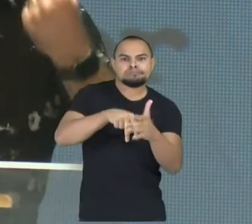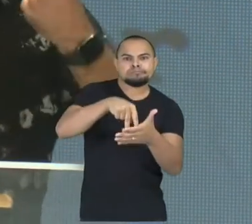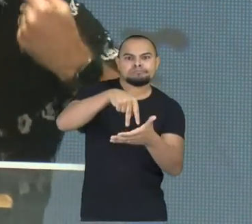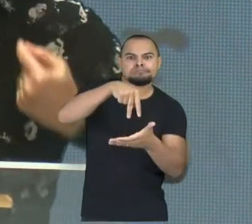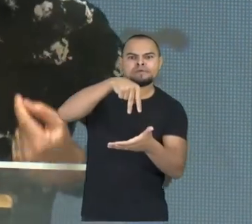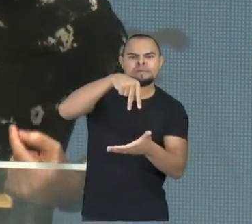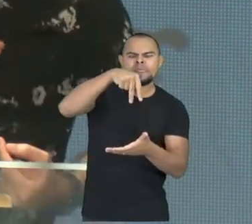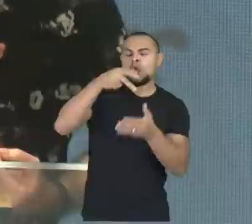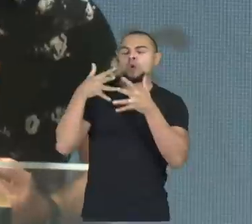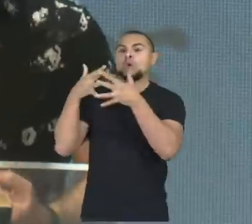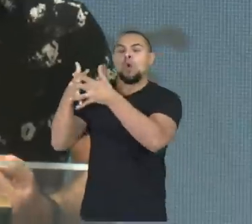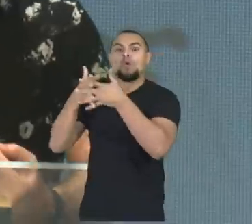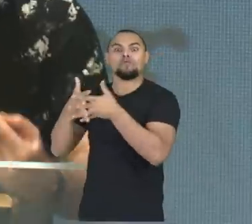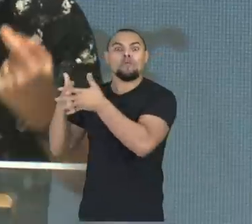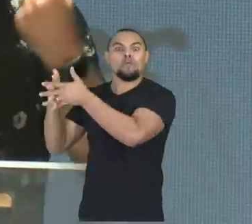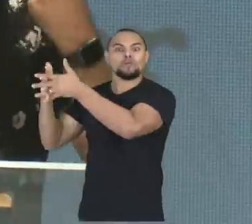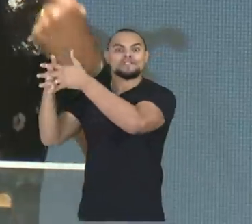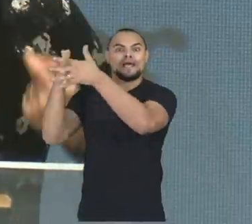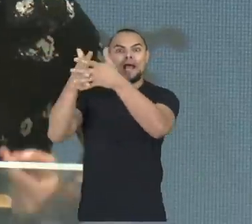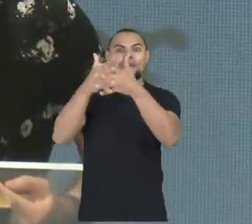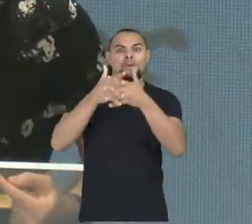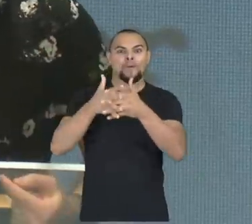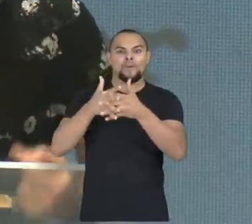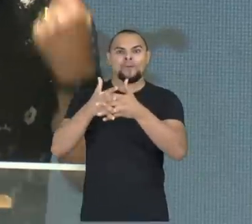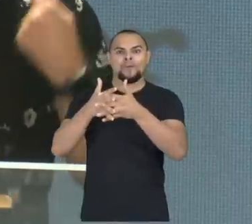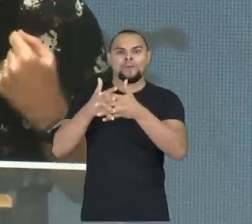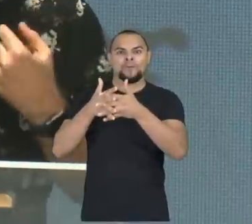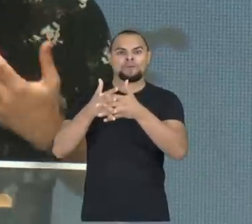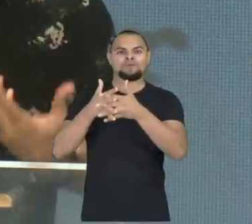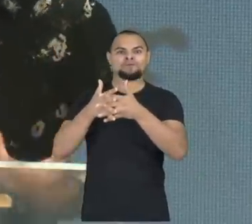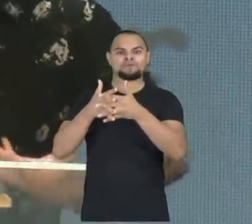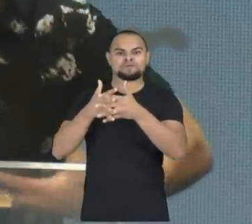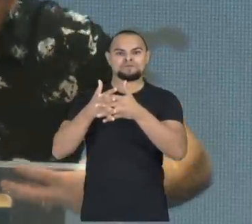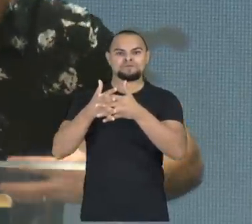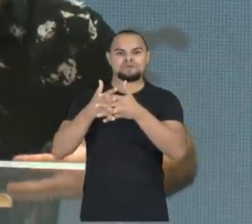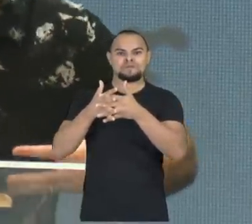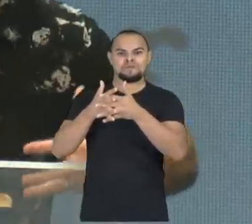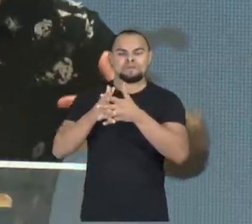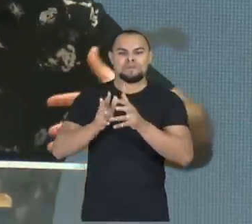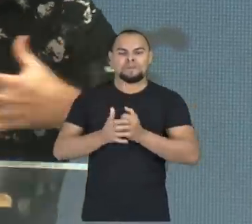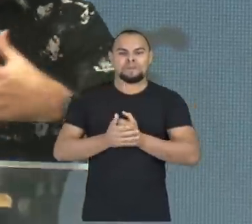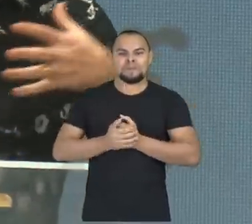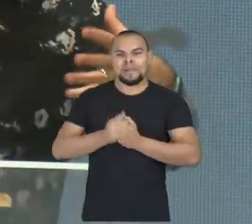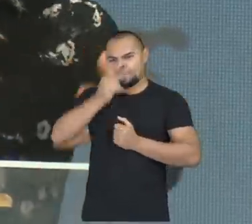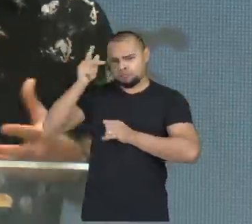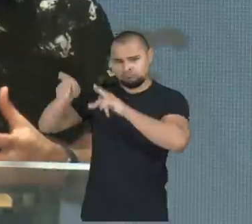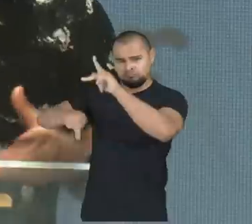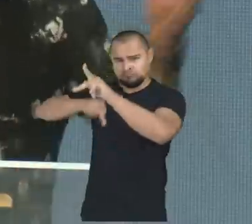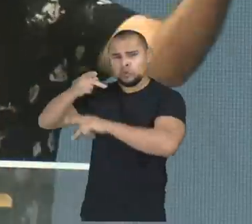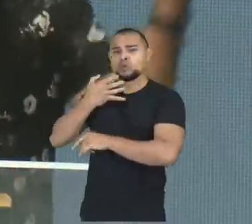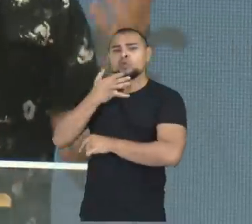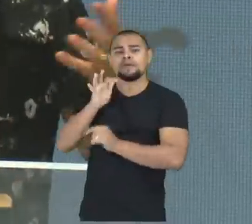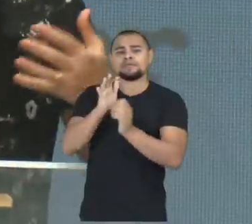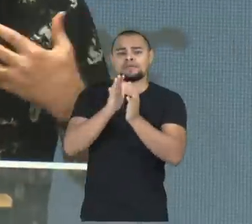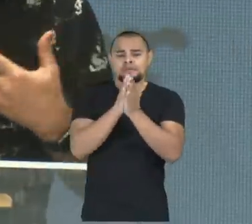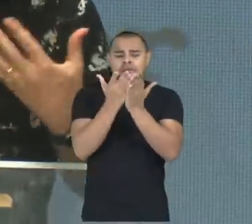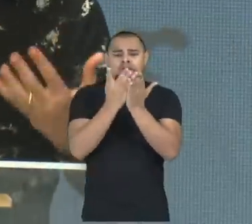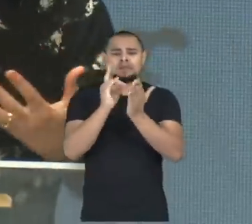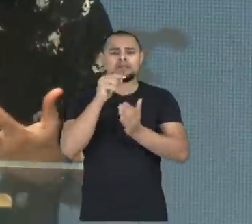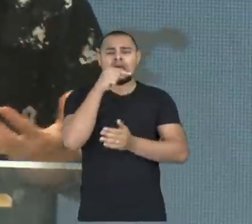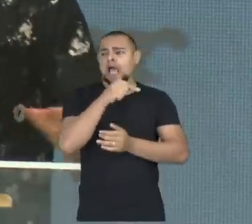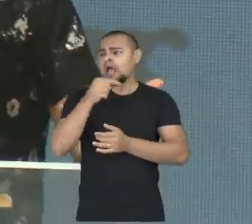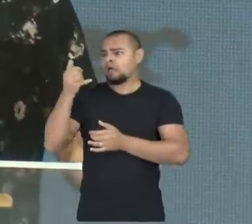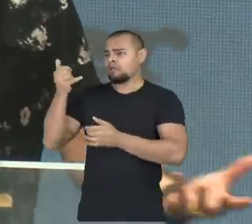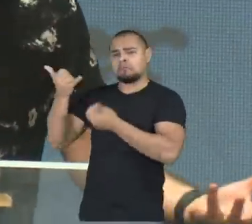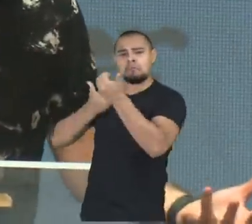muita confusão. Que pessoas que não conhecerem as escrituras como todas, está vendo, estão dizendo aí